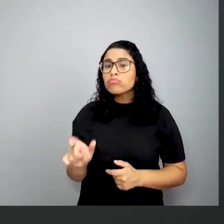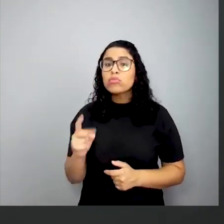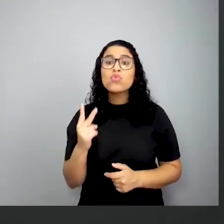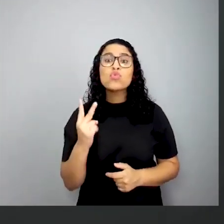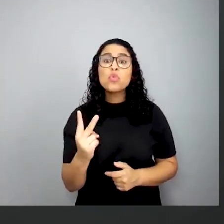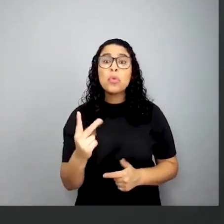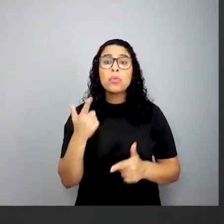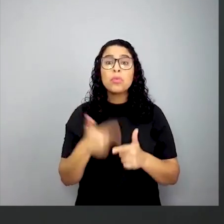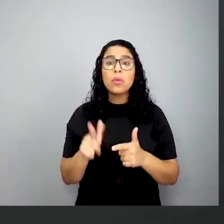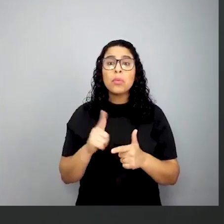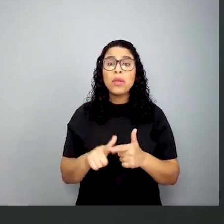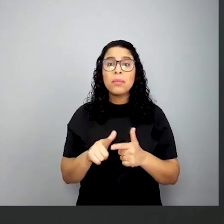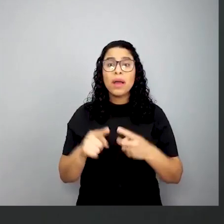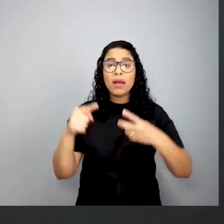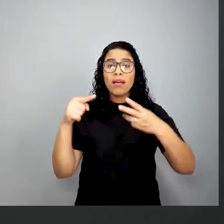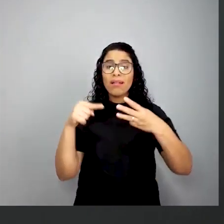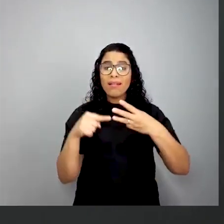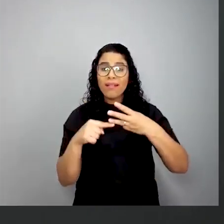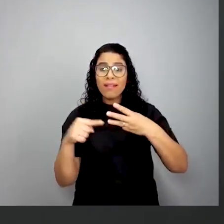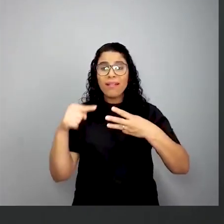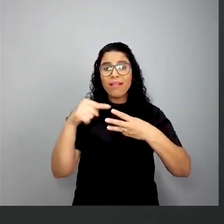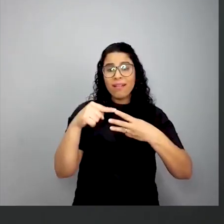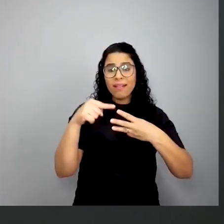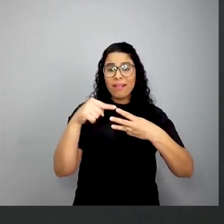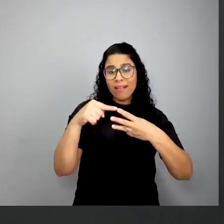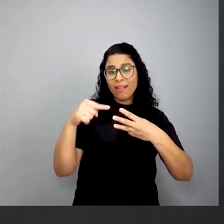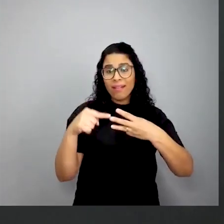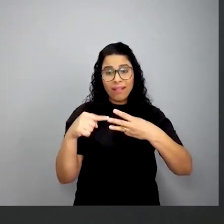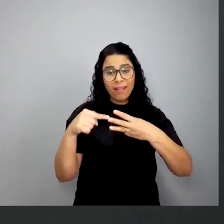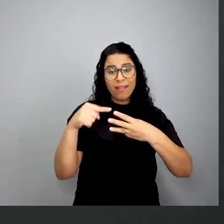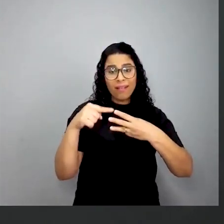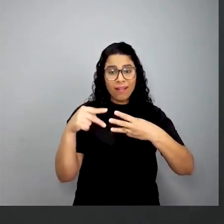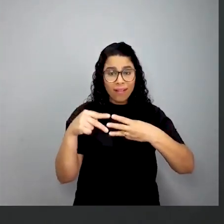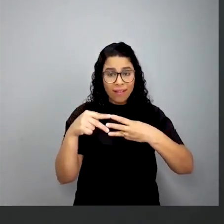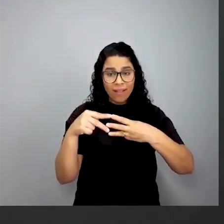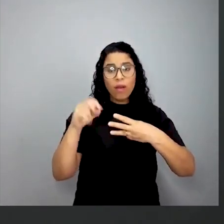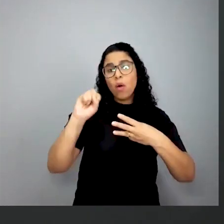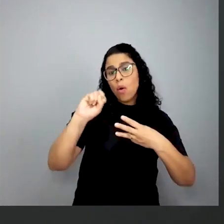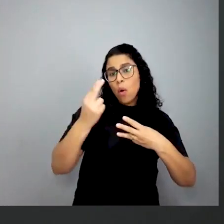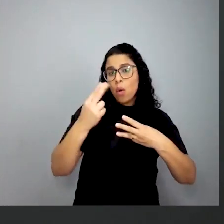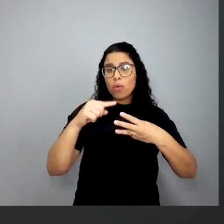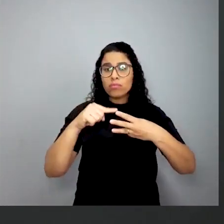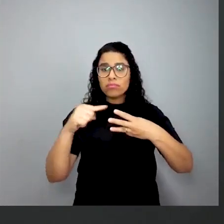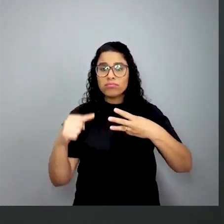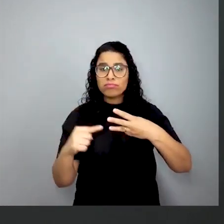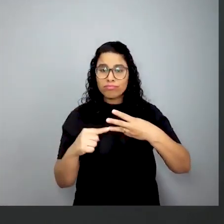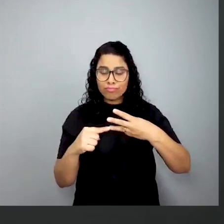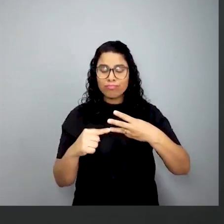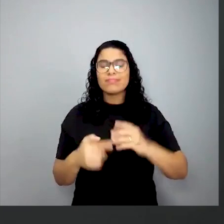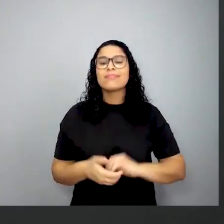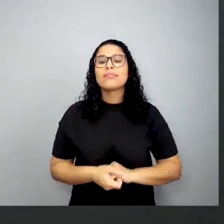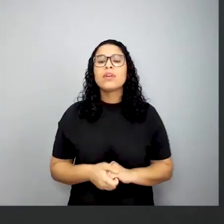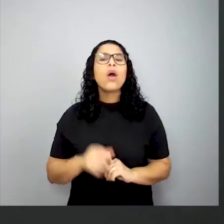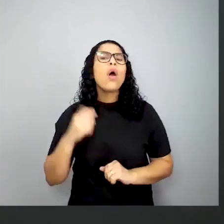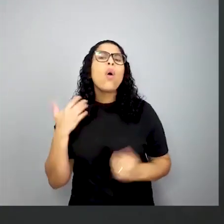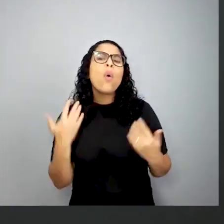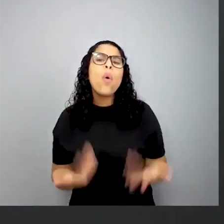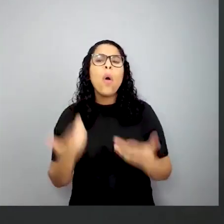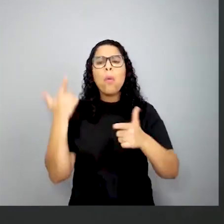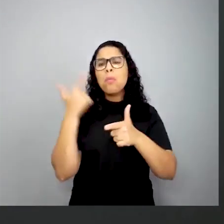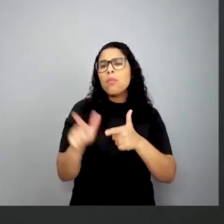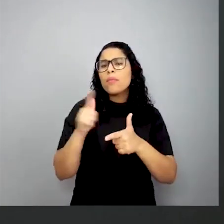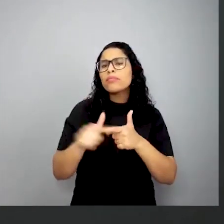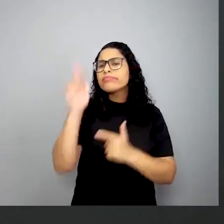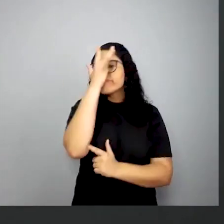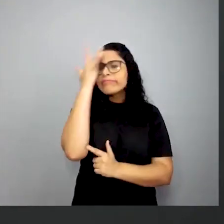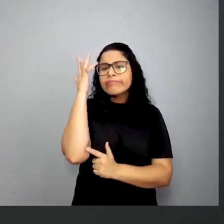tem astigmatismo com miopia, com hipermetropia. Qual é o problema de quem tem astigmatismo? Quando ele olha